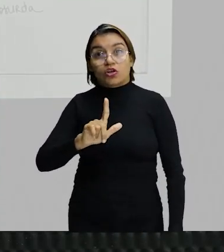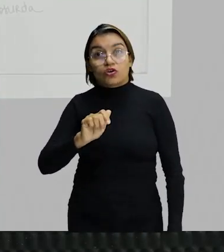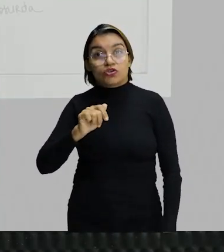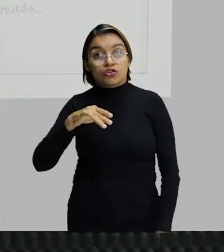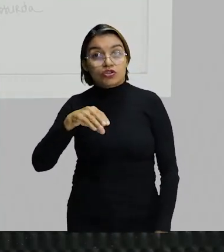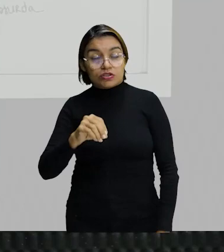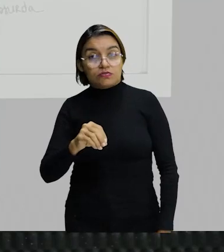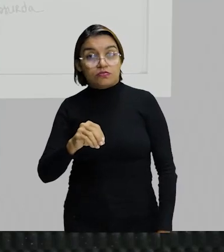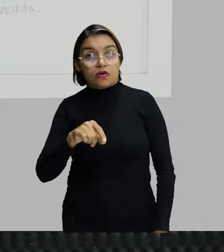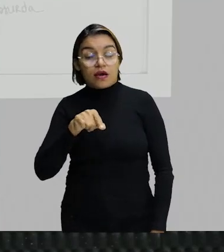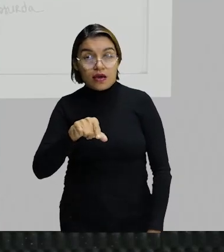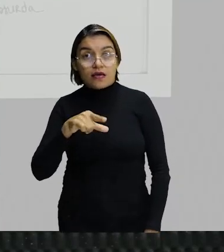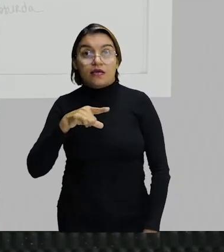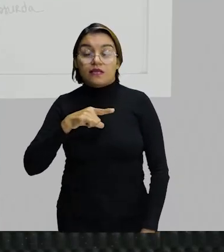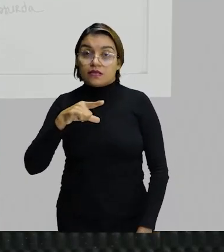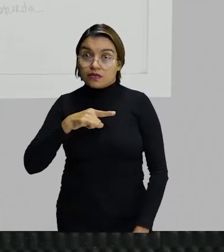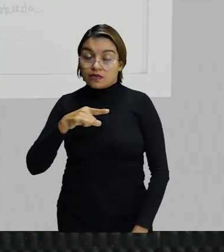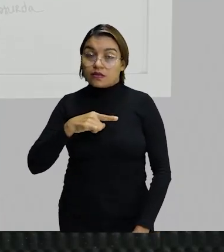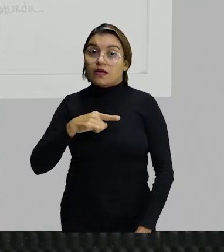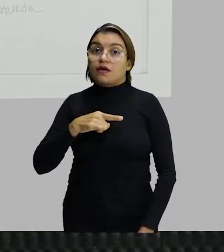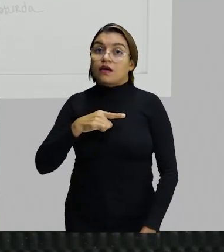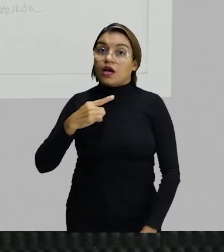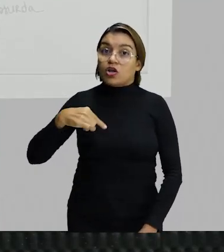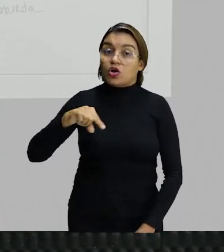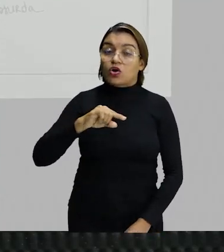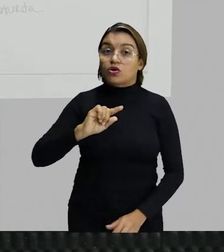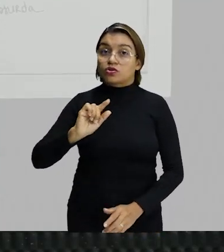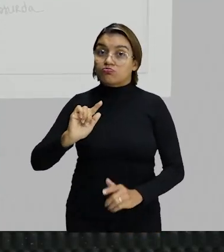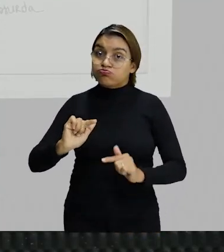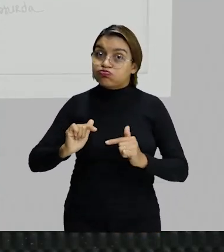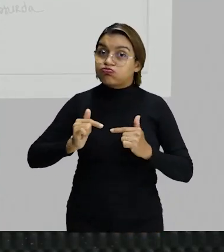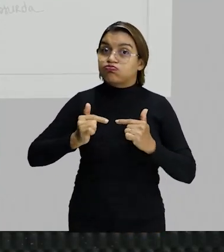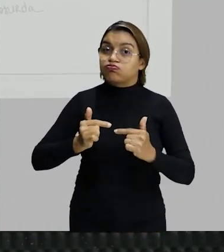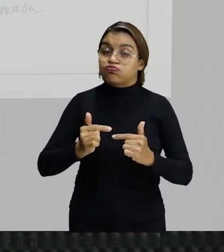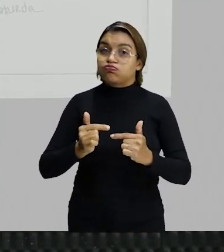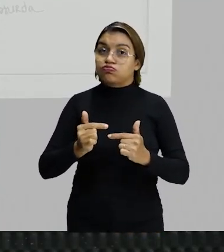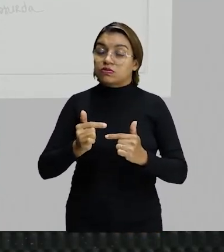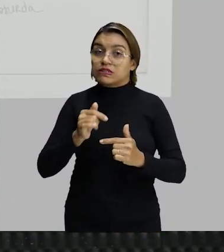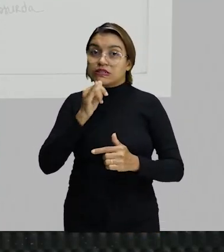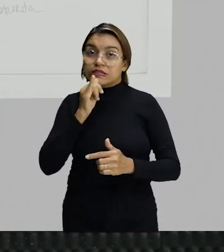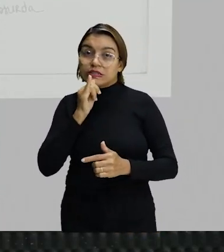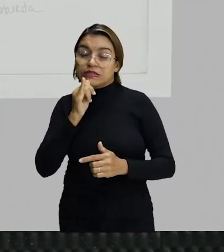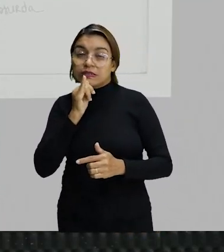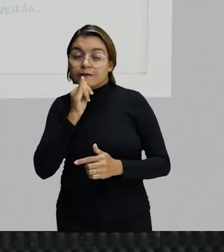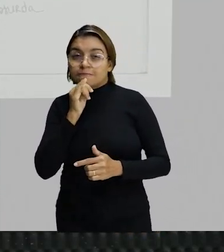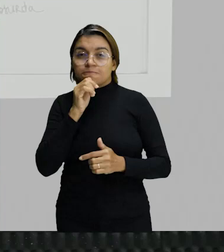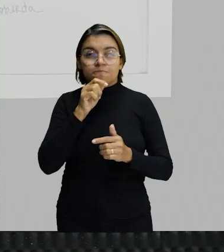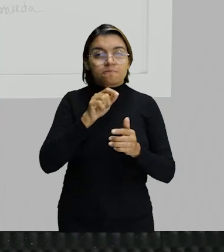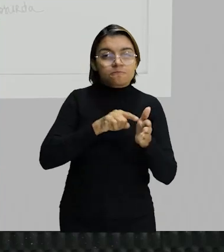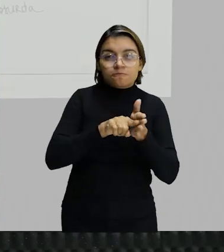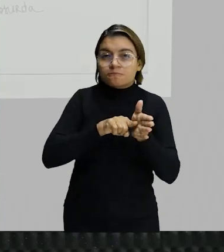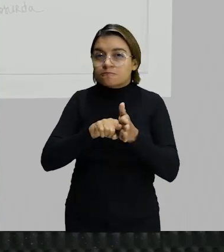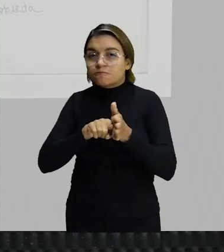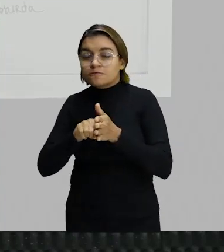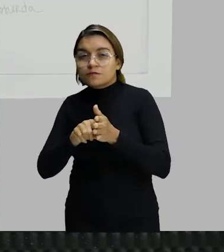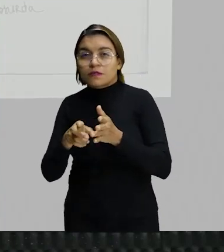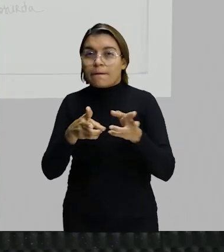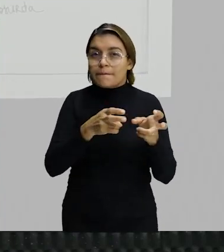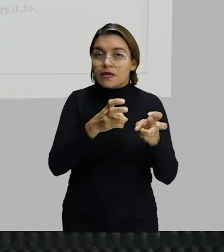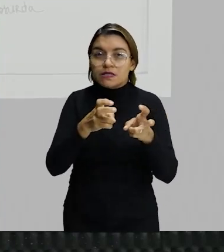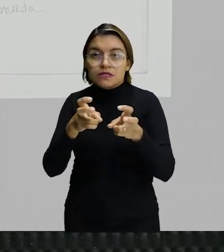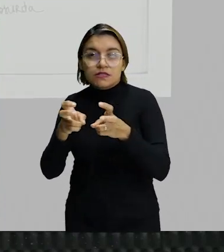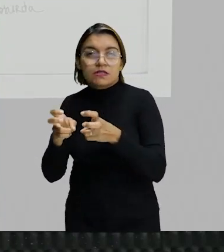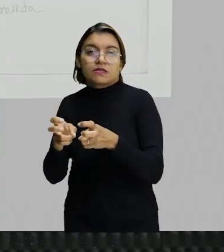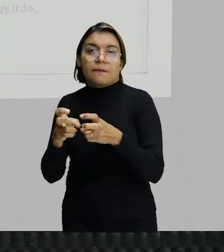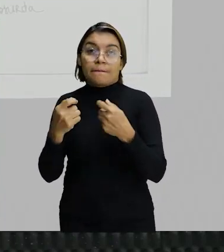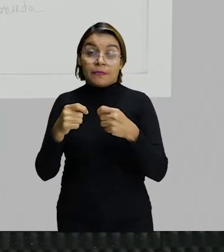existem de acordo com a nossa intenção de argumentação. A intenção heurística, ou seja, da investigação, da busca, da pesquisa,